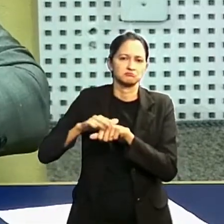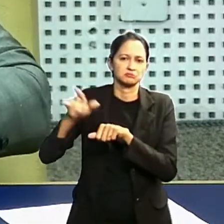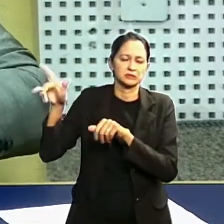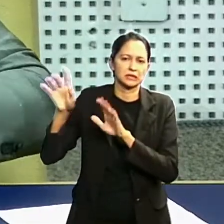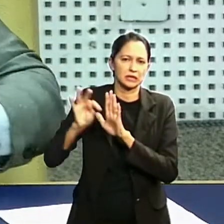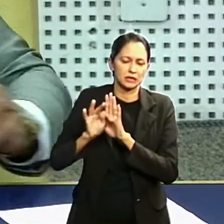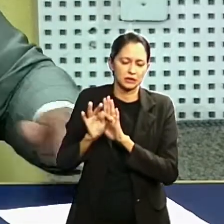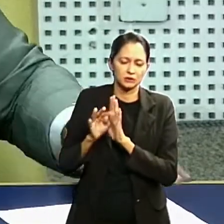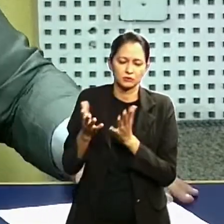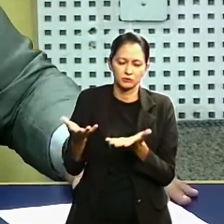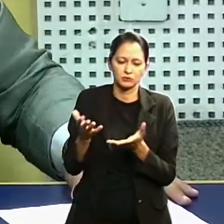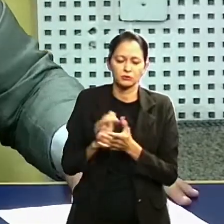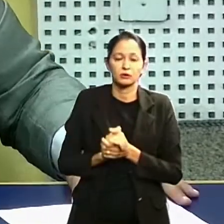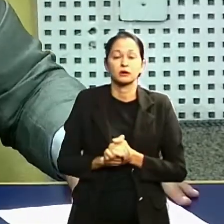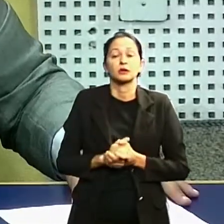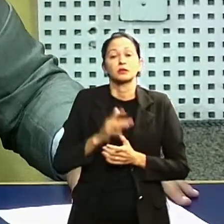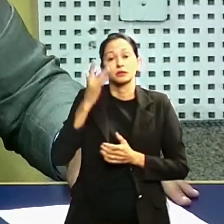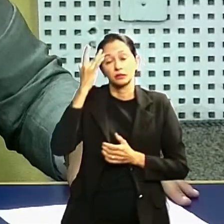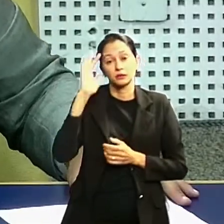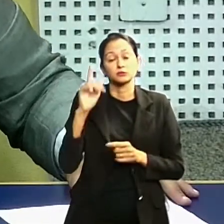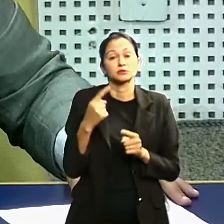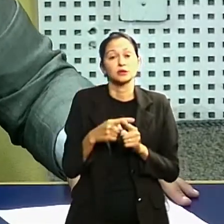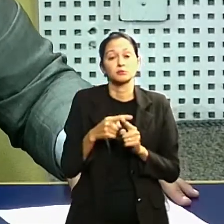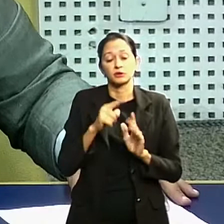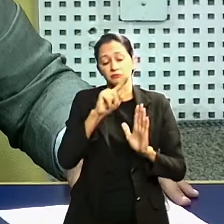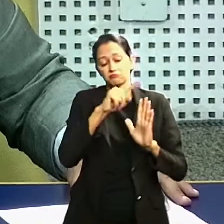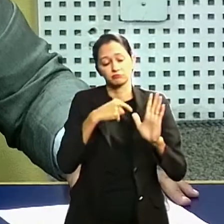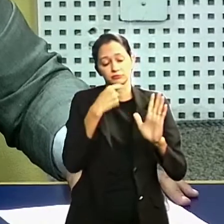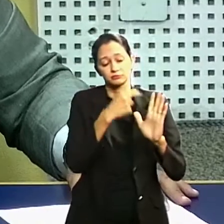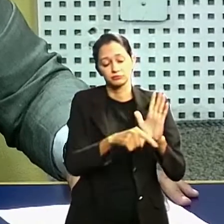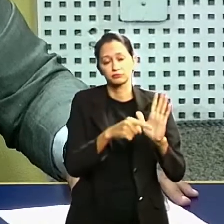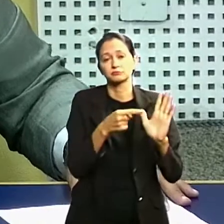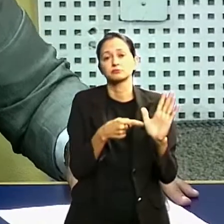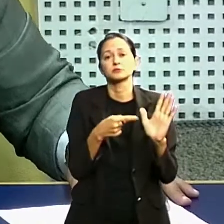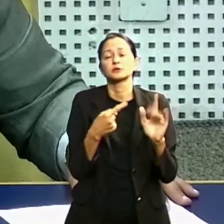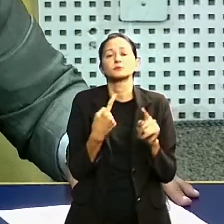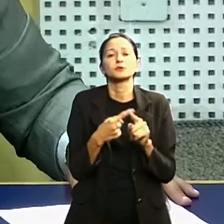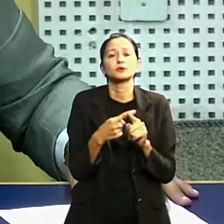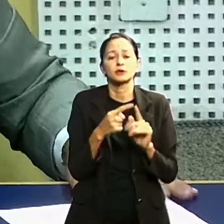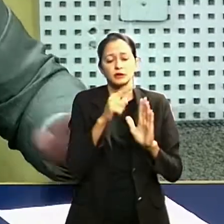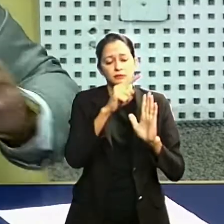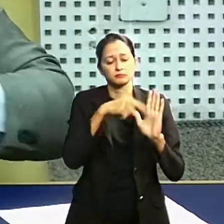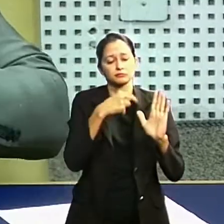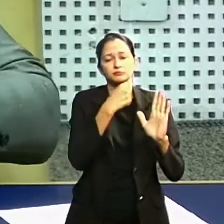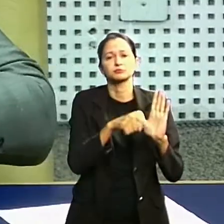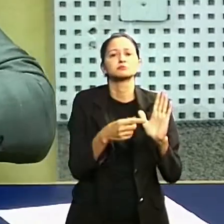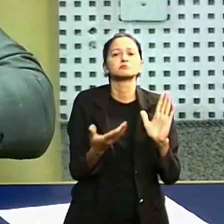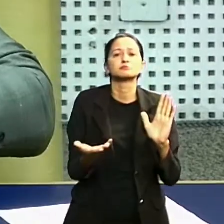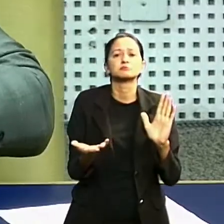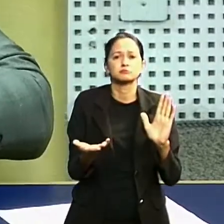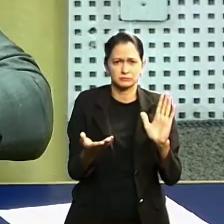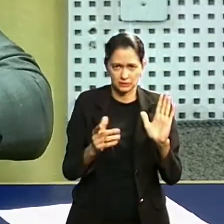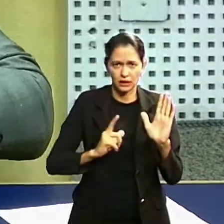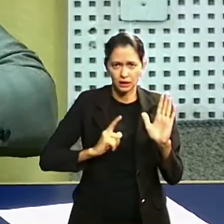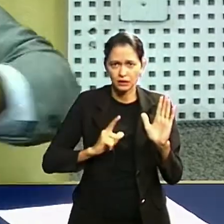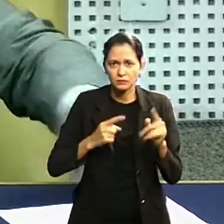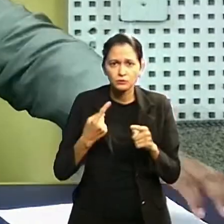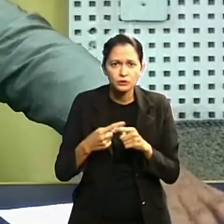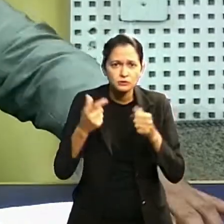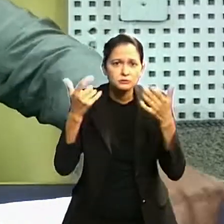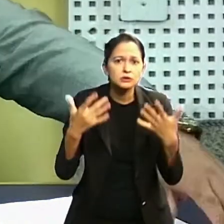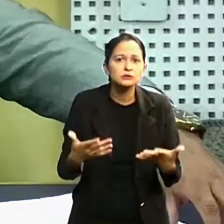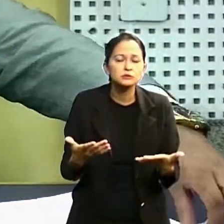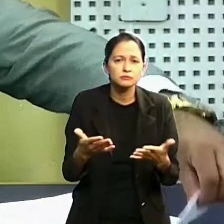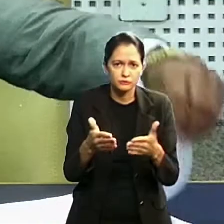do veto? Você tem aí, por que o relator acompanha o pedido do veto? O motivo do veto, qual foi? Tem aí?